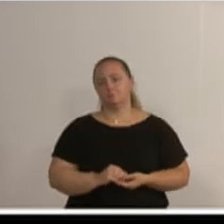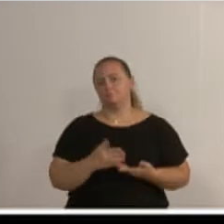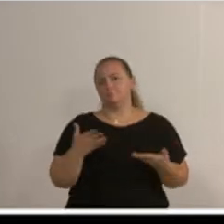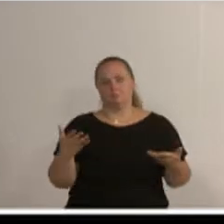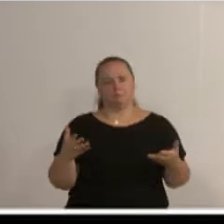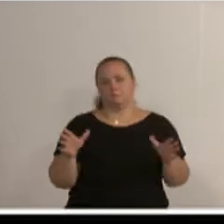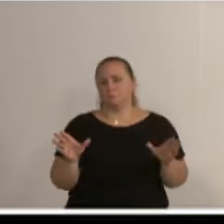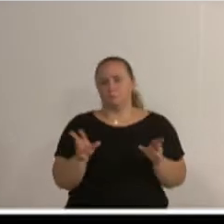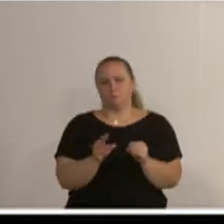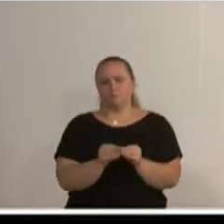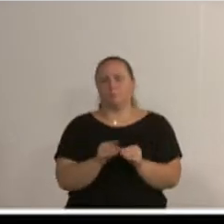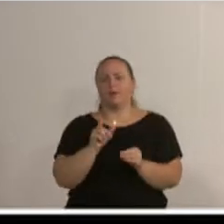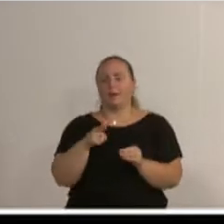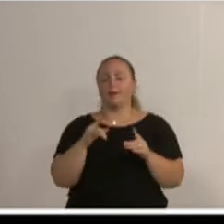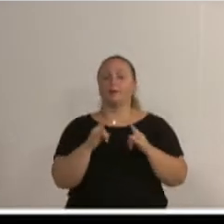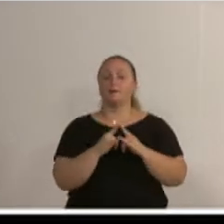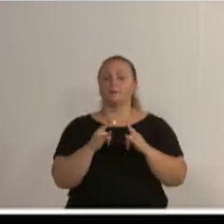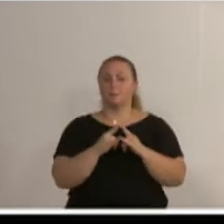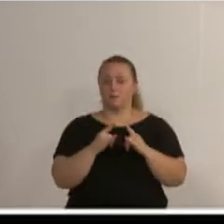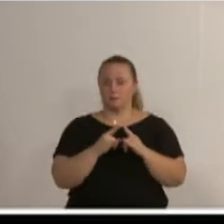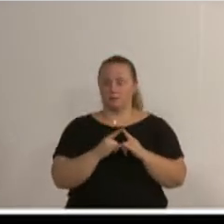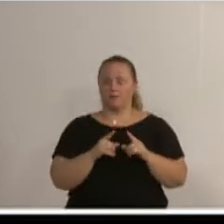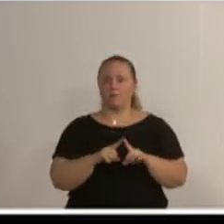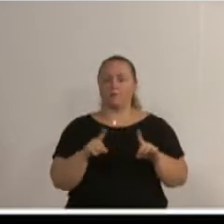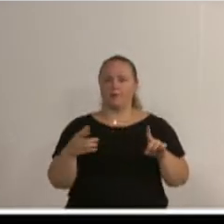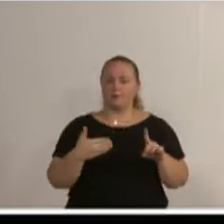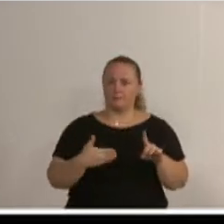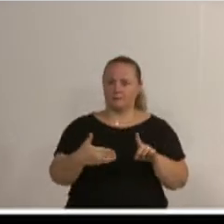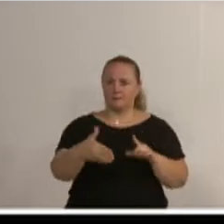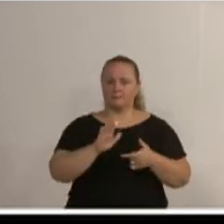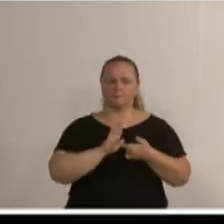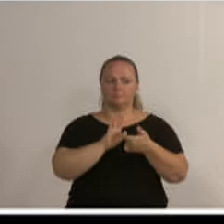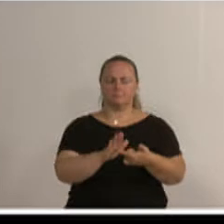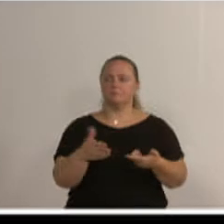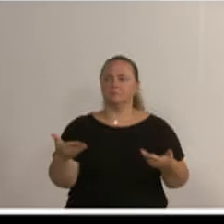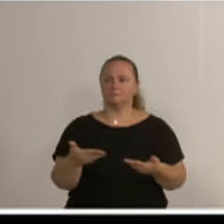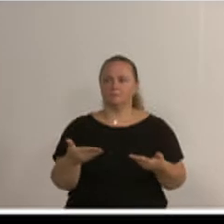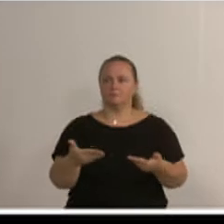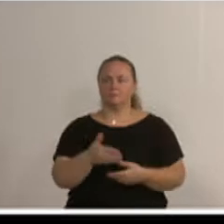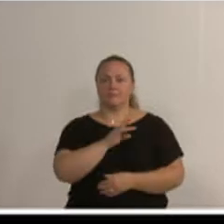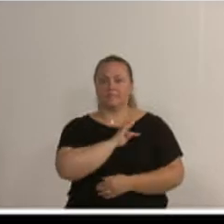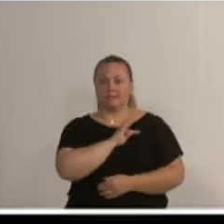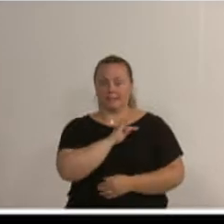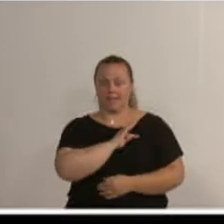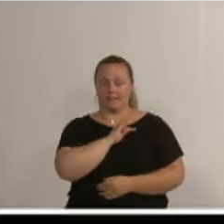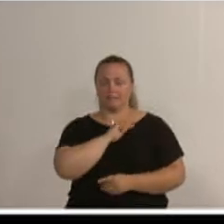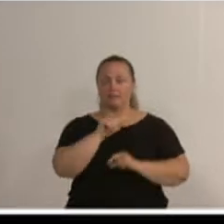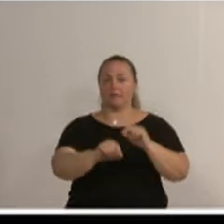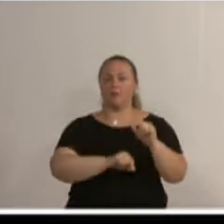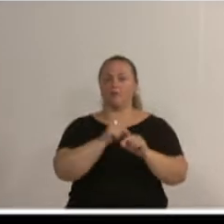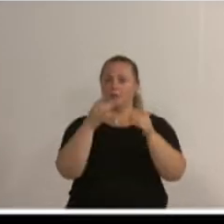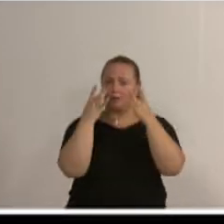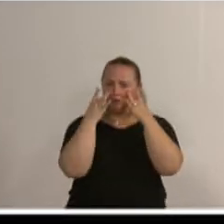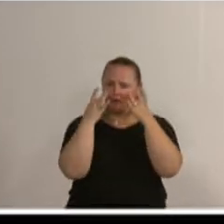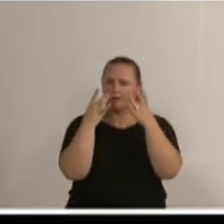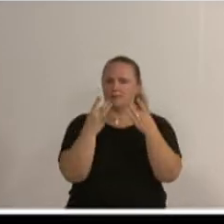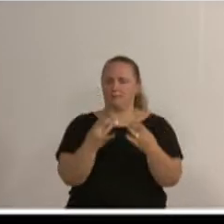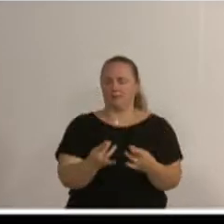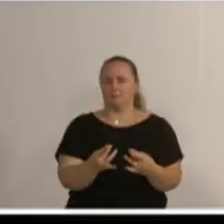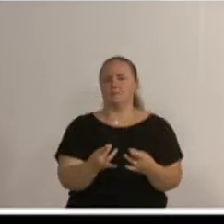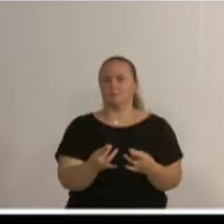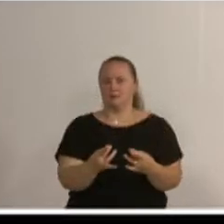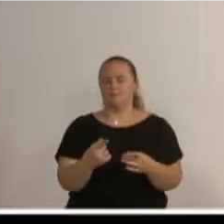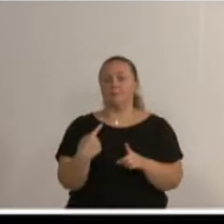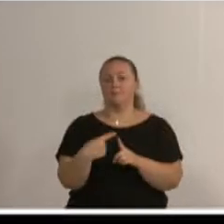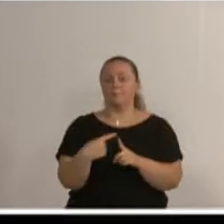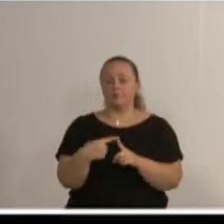parte institucional. E o que nós vamos trazer agora, a parte técnica, ela demanda um pouquinho de atenção, porque